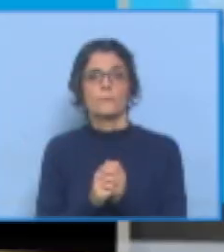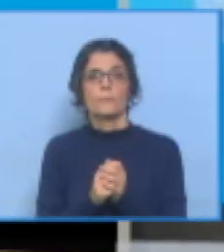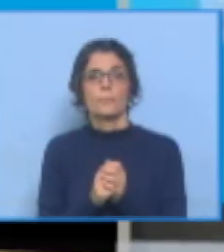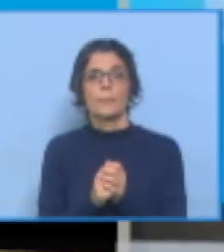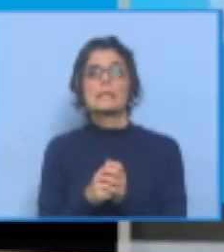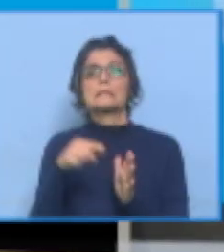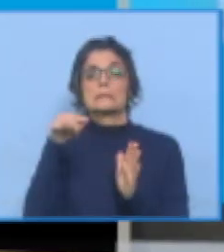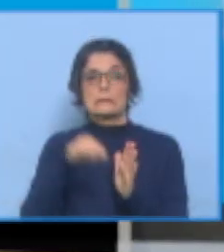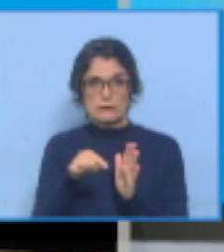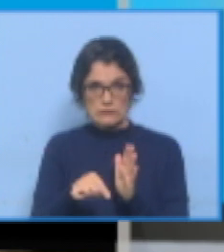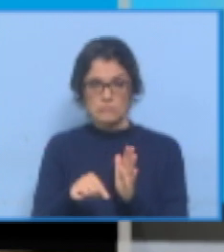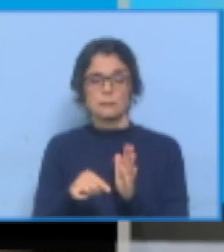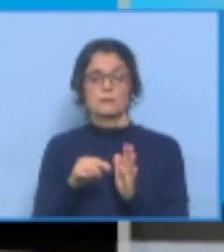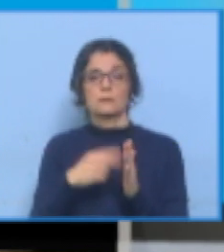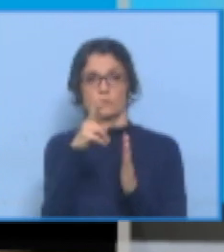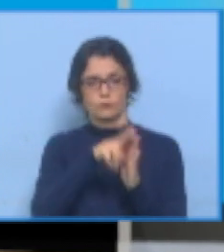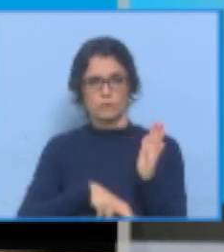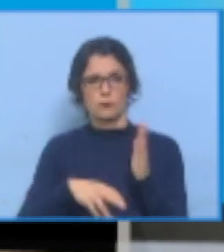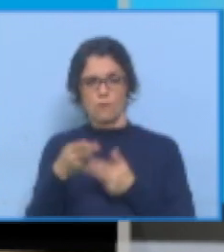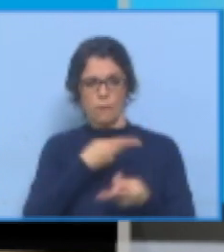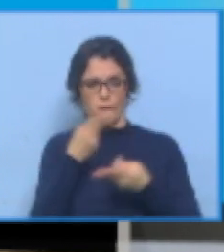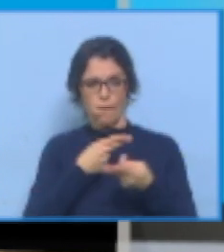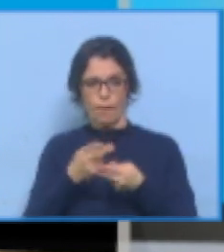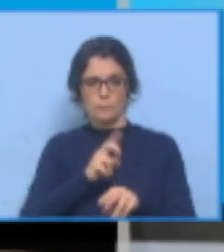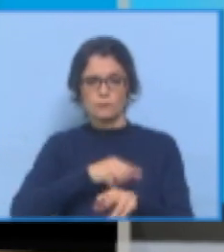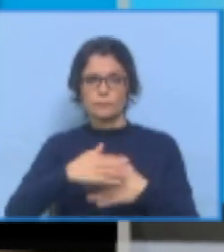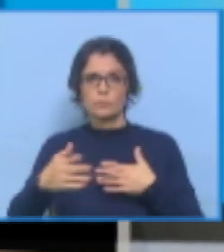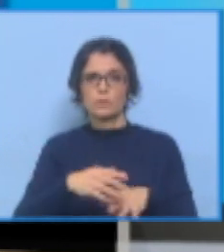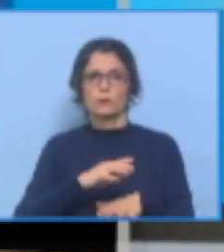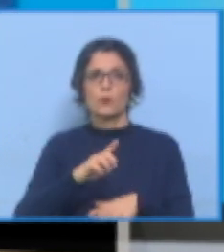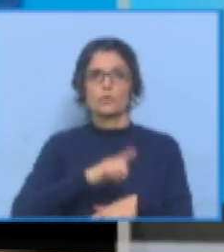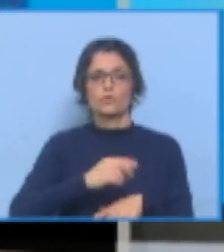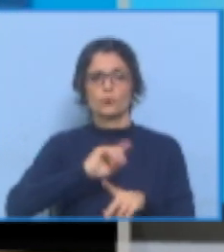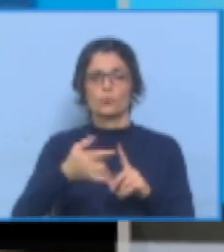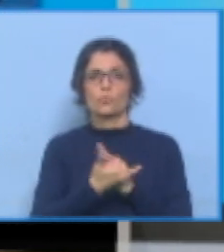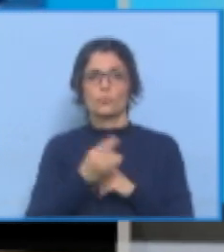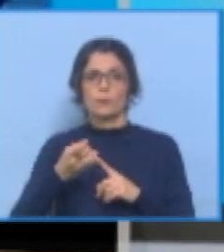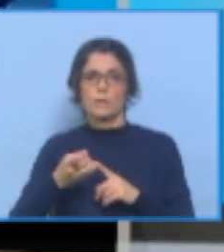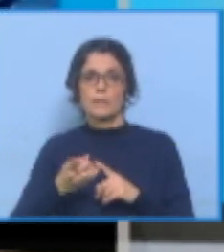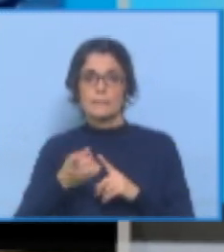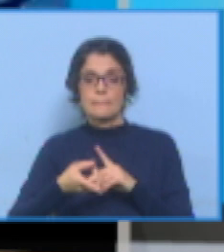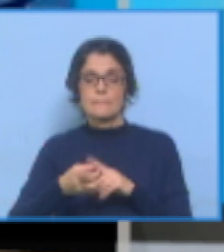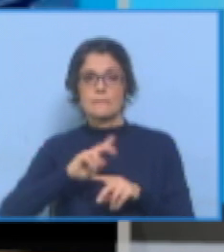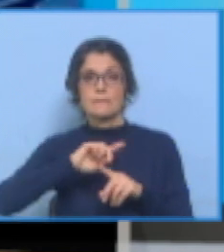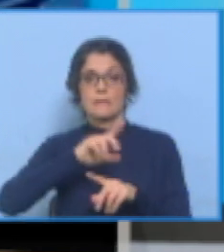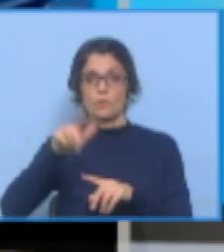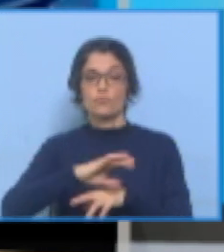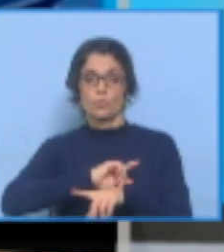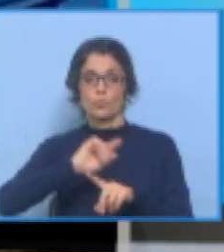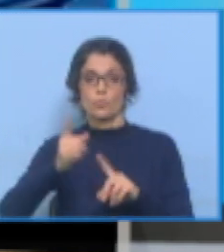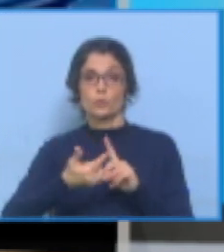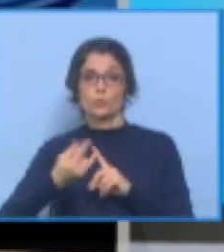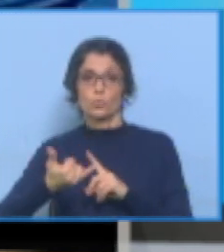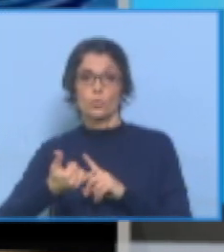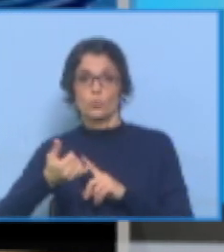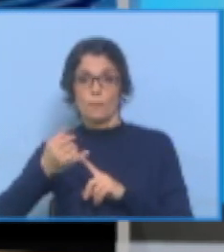portanto, este relatório analisa o período entre julho de 2016 a julho de 2018, portanto são 196 países que foram analisados